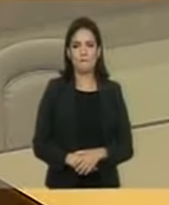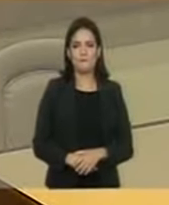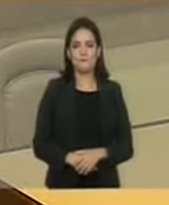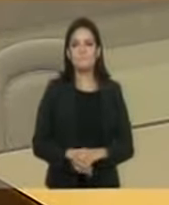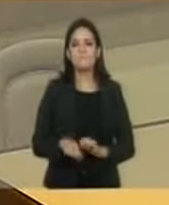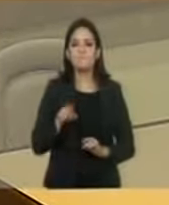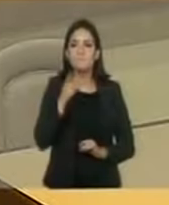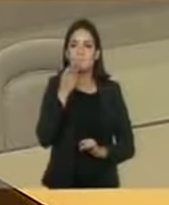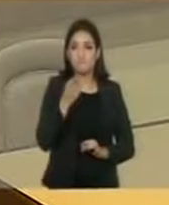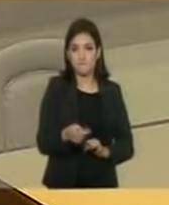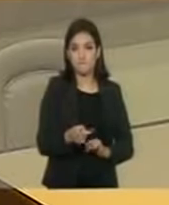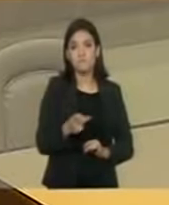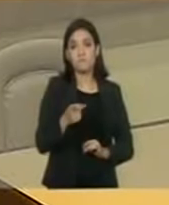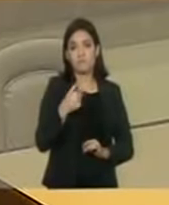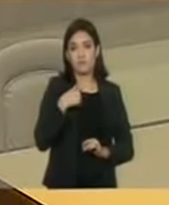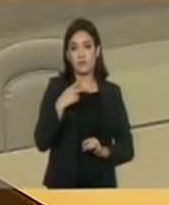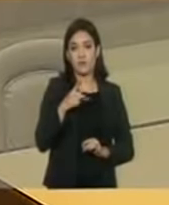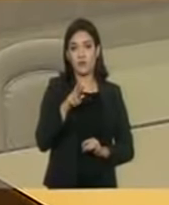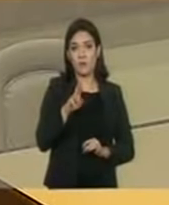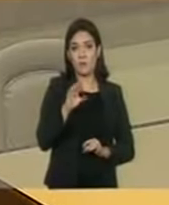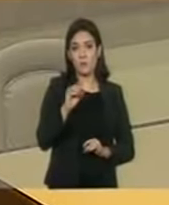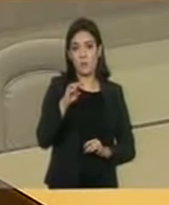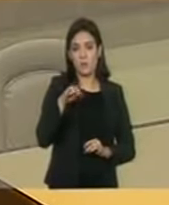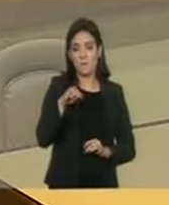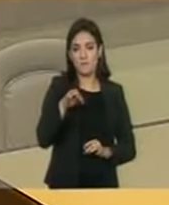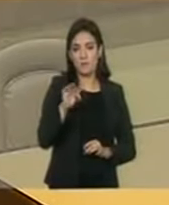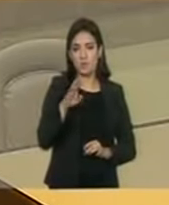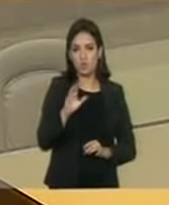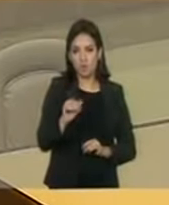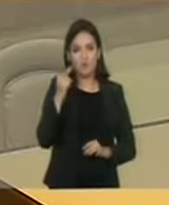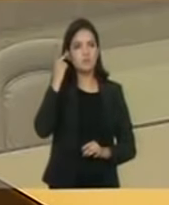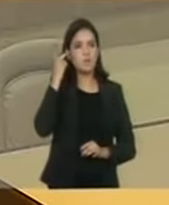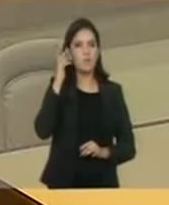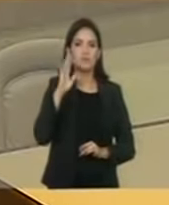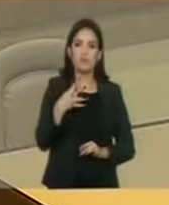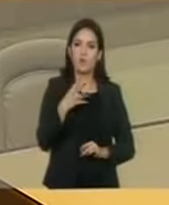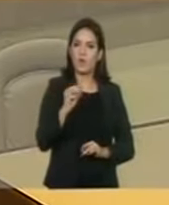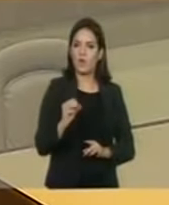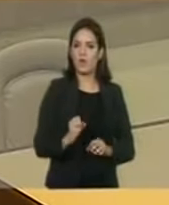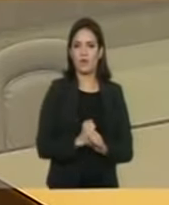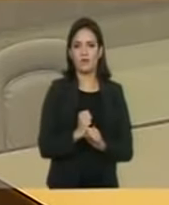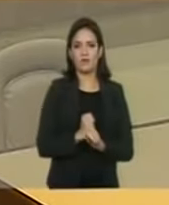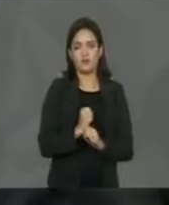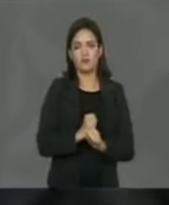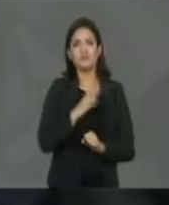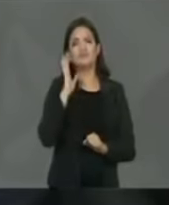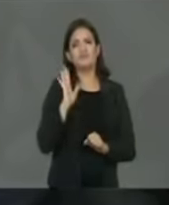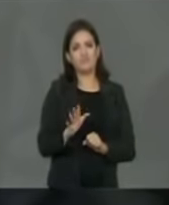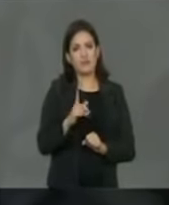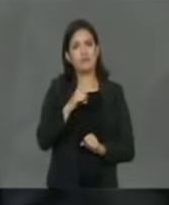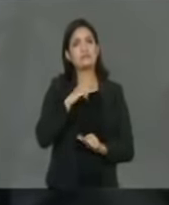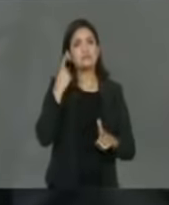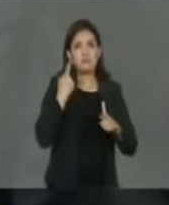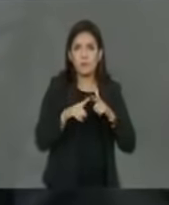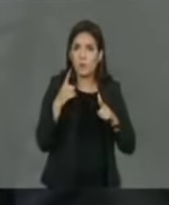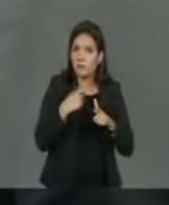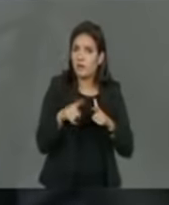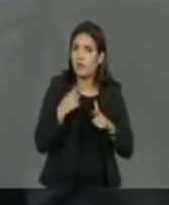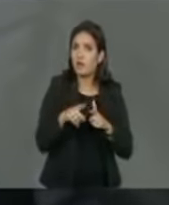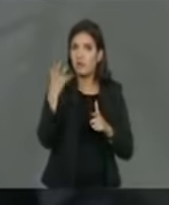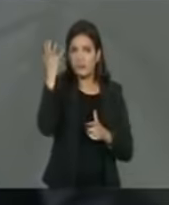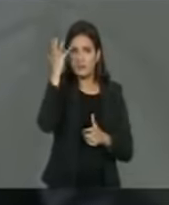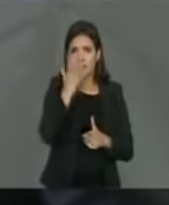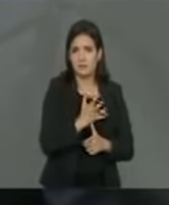eu como promotor em são paulo já 40 anos já me levantava com esse problema o problema gravíssimo problema